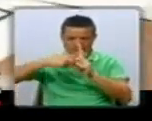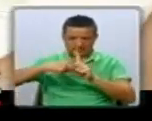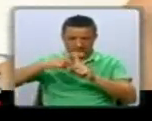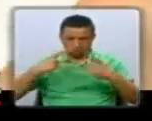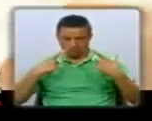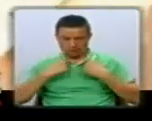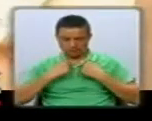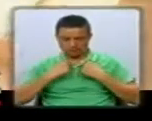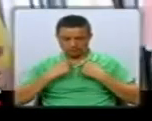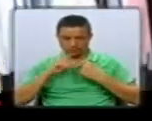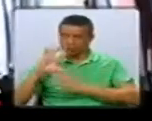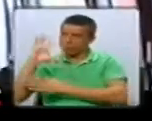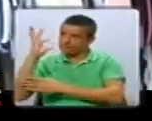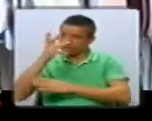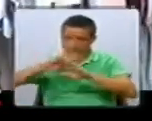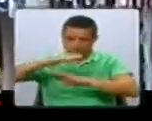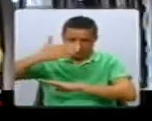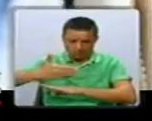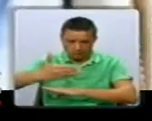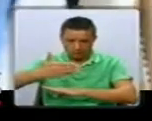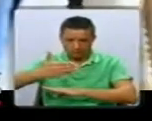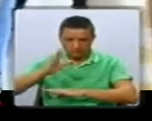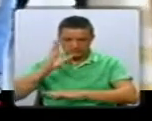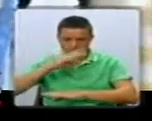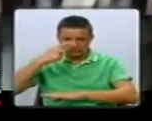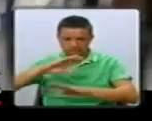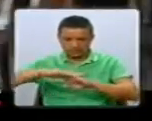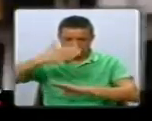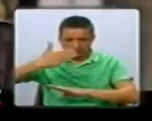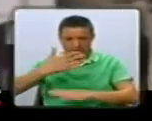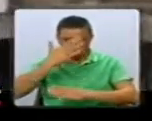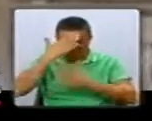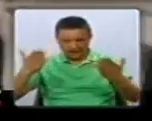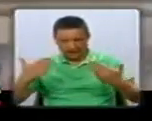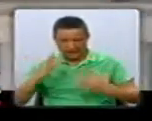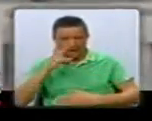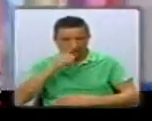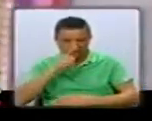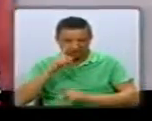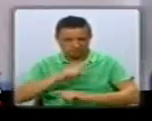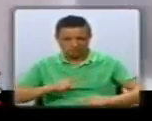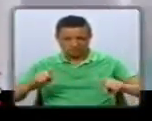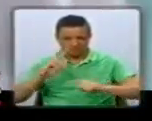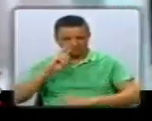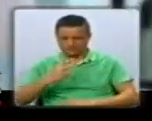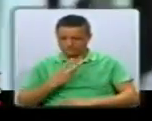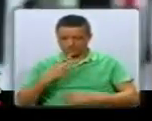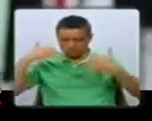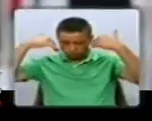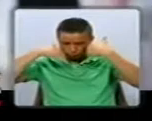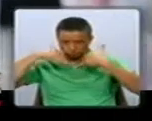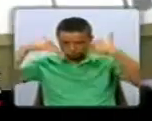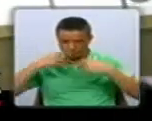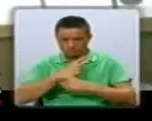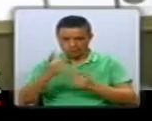camisa ao ambiente exterior, ou seja, se estiveres lá fora num dia muito quente, ninguém vai reparar que estás a suar, porque